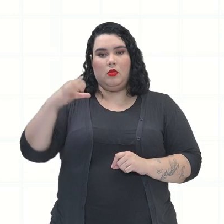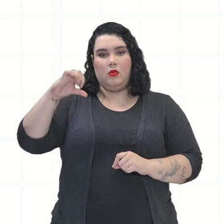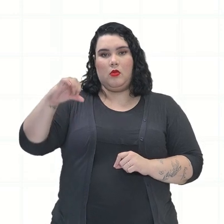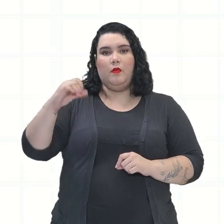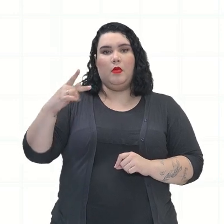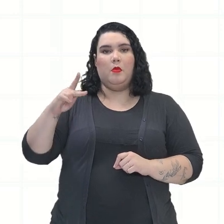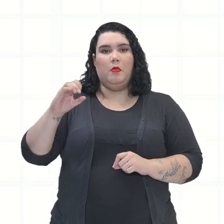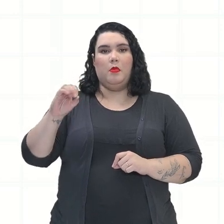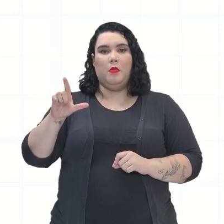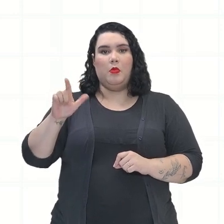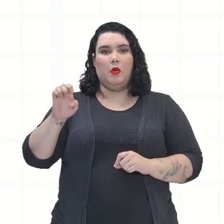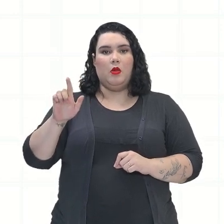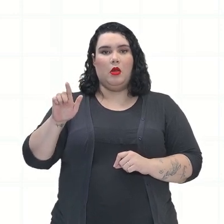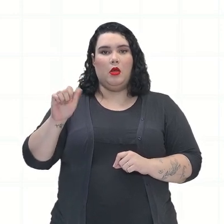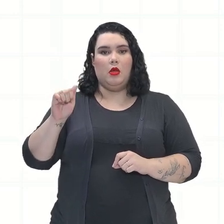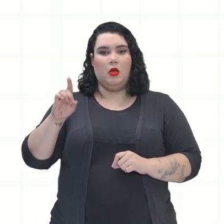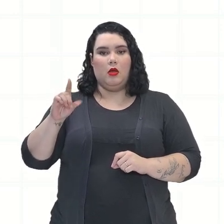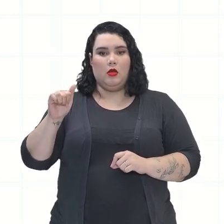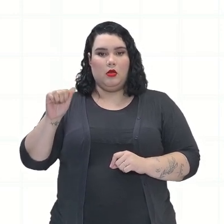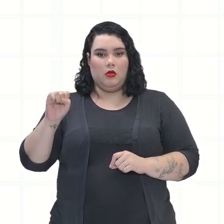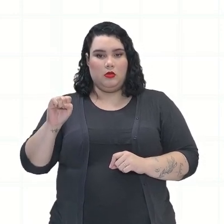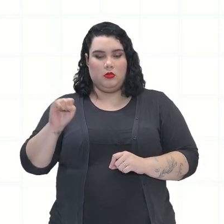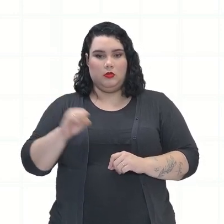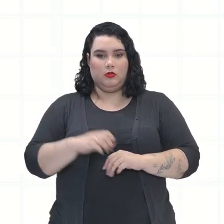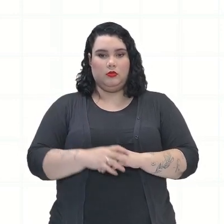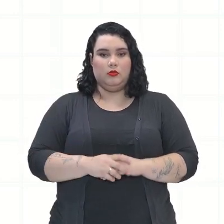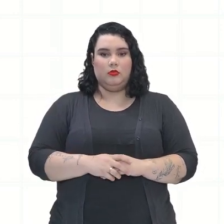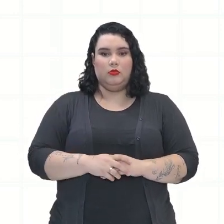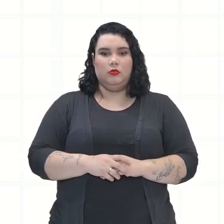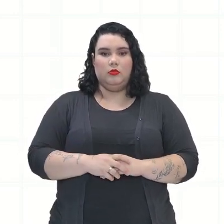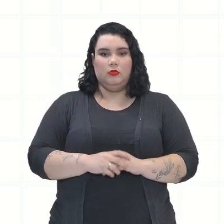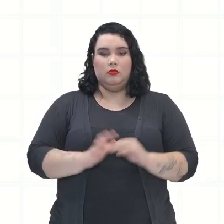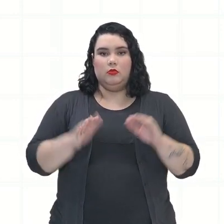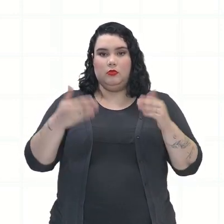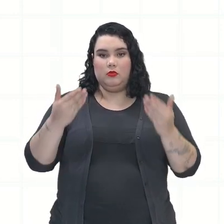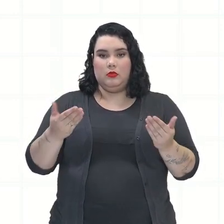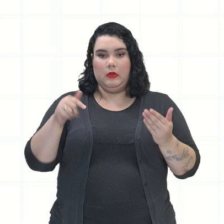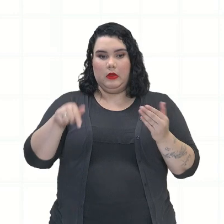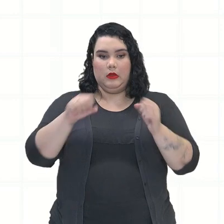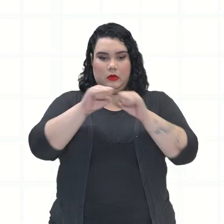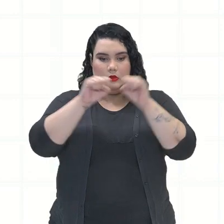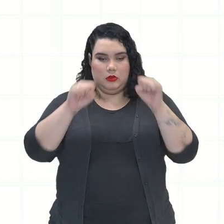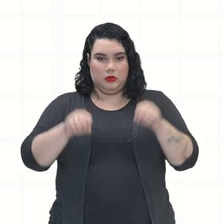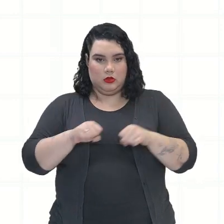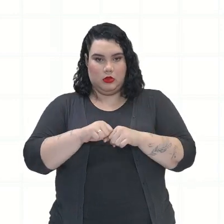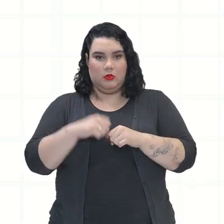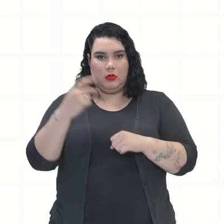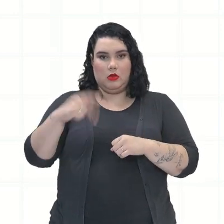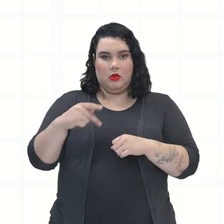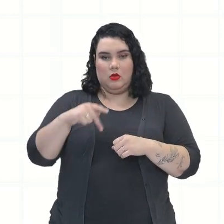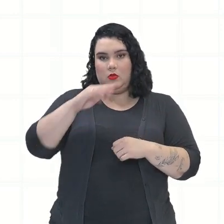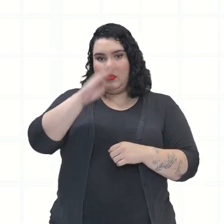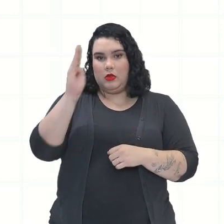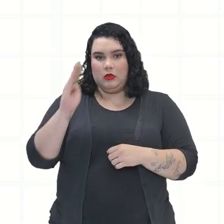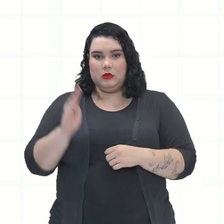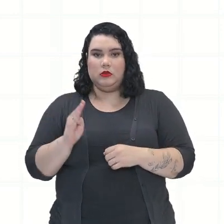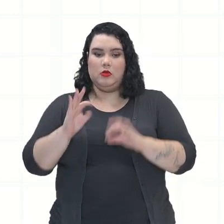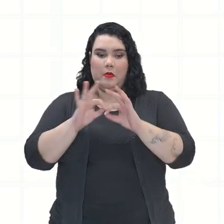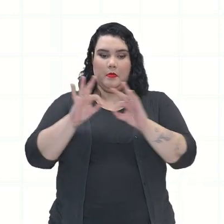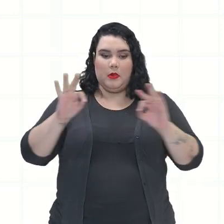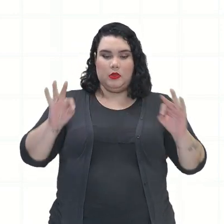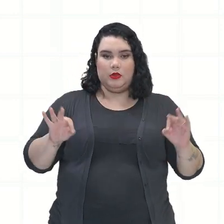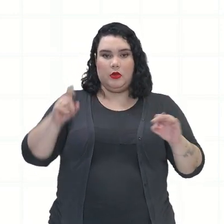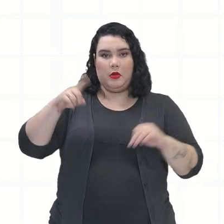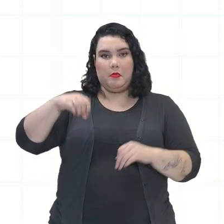polegadas, tá? Bom, como o sistema de medida aqui no Brasil é em metros, né?